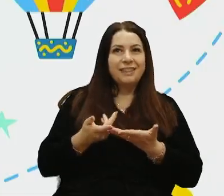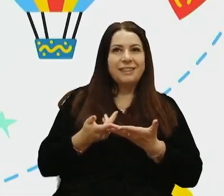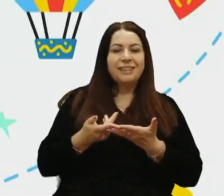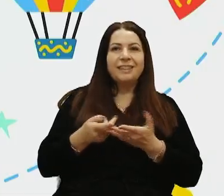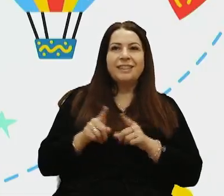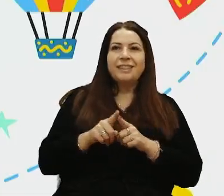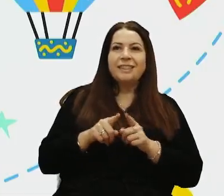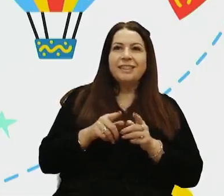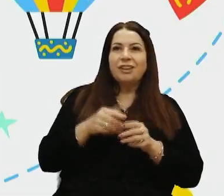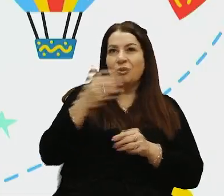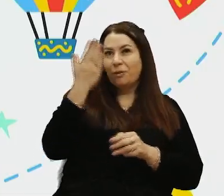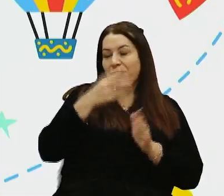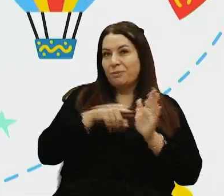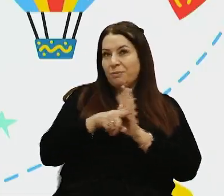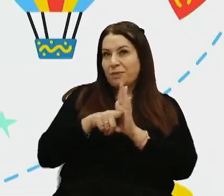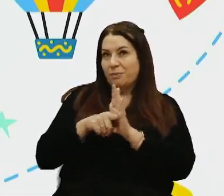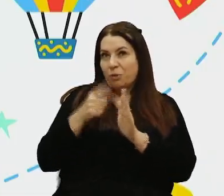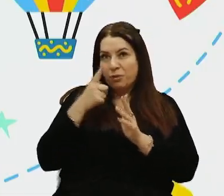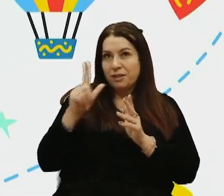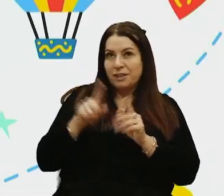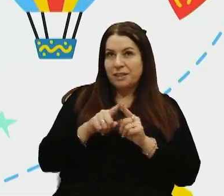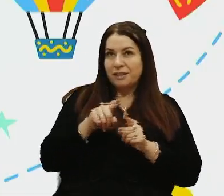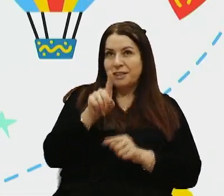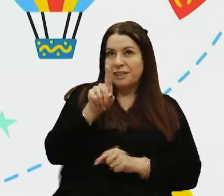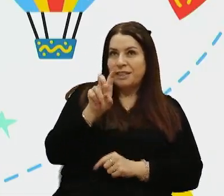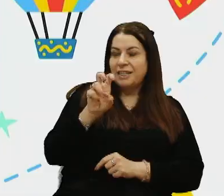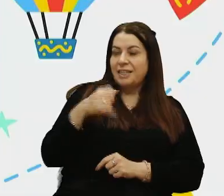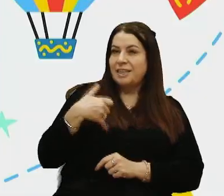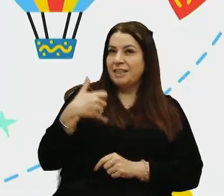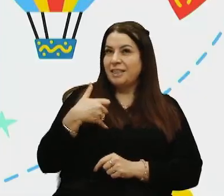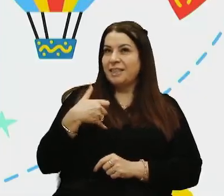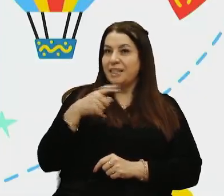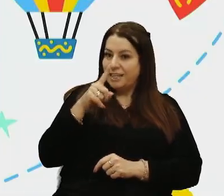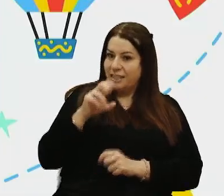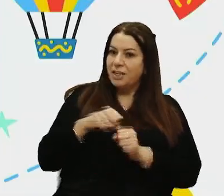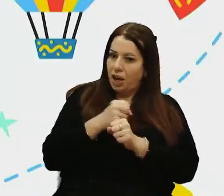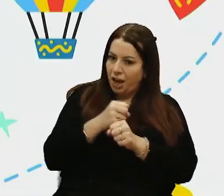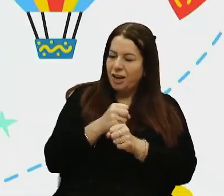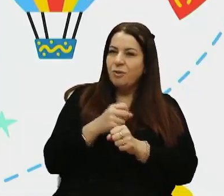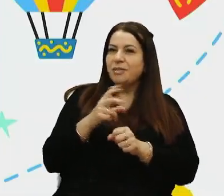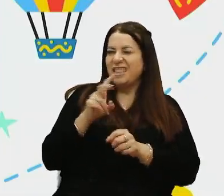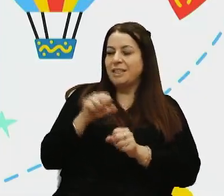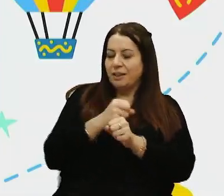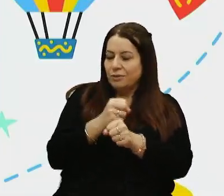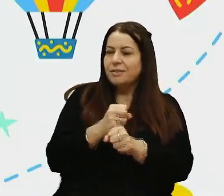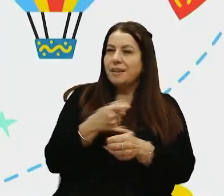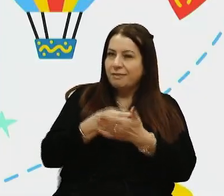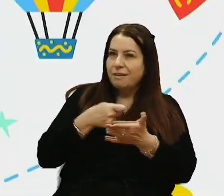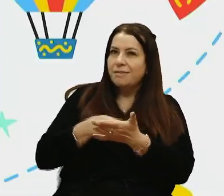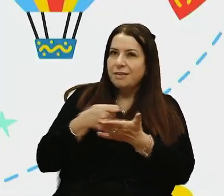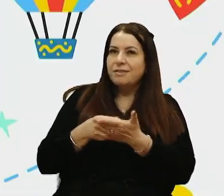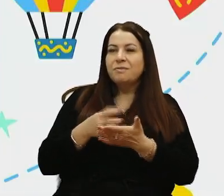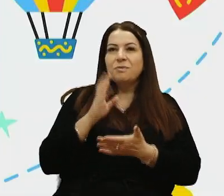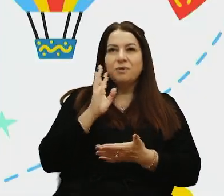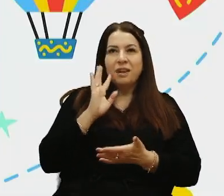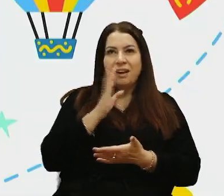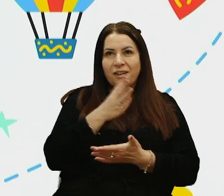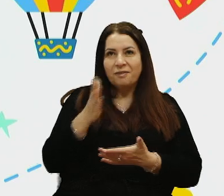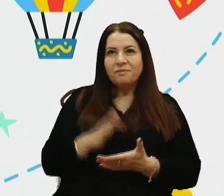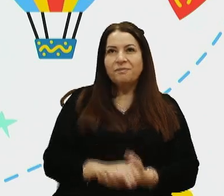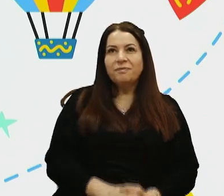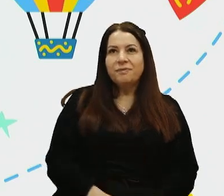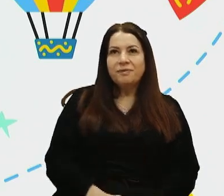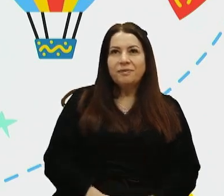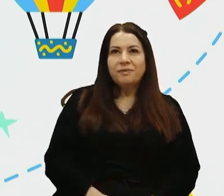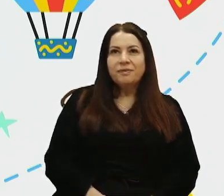uma pesquisa, a média pra conseguir alguma coisa que são 15 anos. Então são 15 anos tentando. Mas muito legal mesmo.